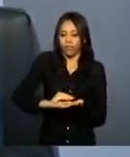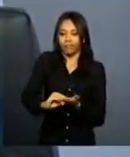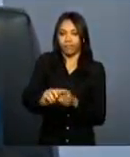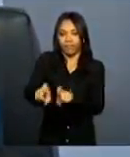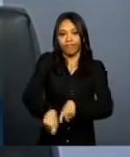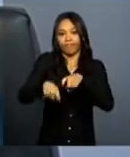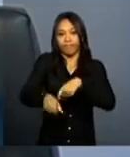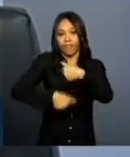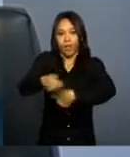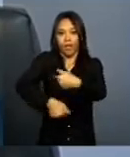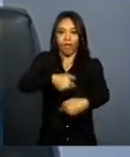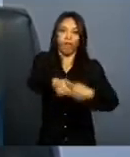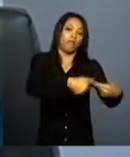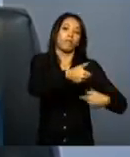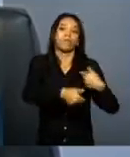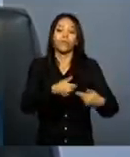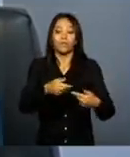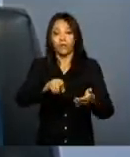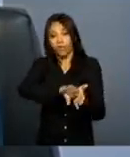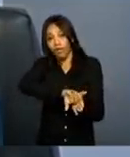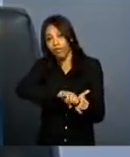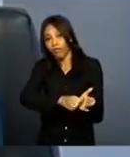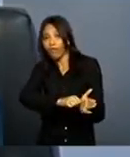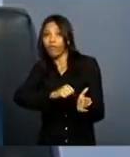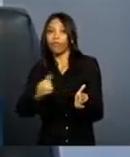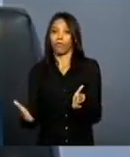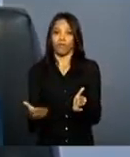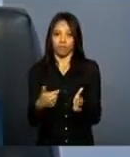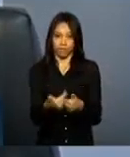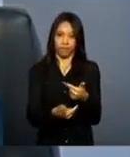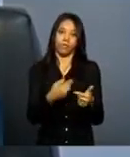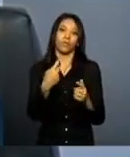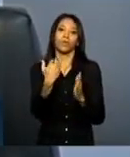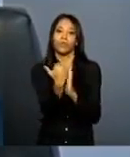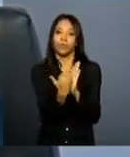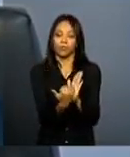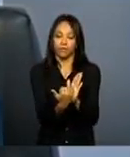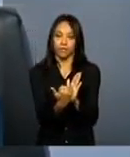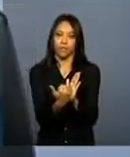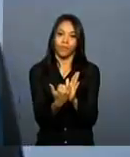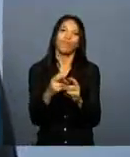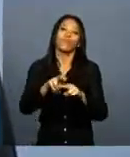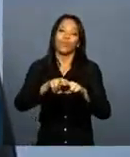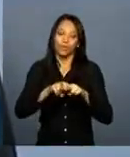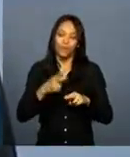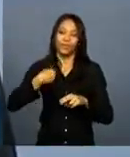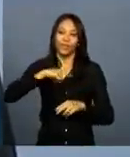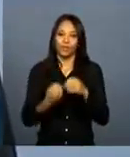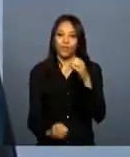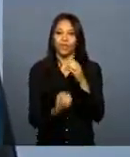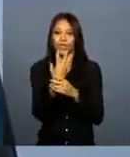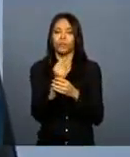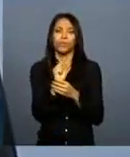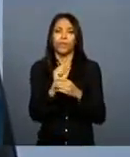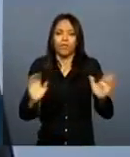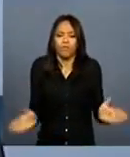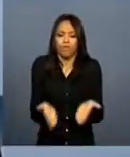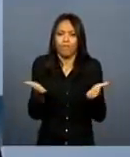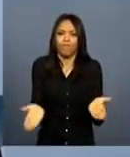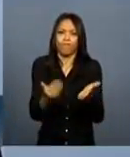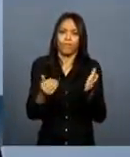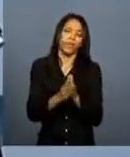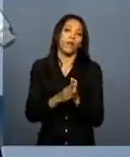processo que os tirasse dessa situação de miséria. Foi para isso que nós criamos o Fomento, nós criamos